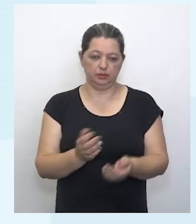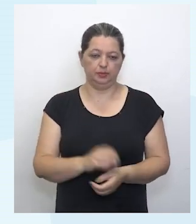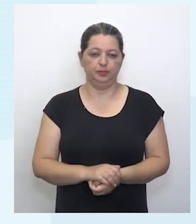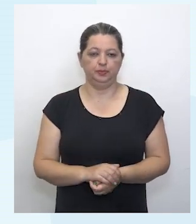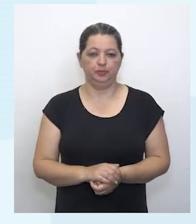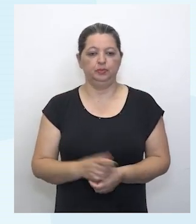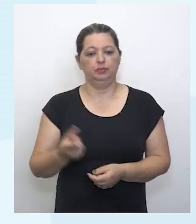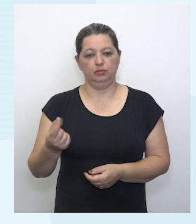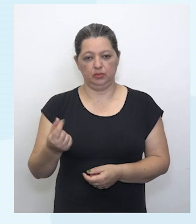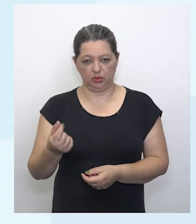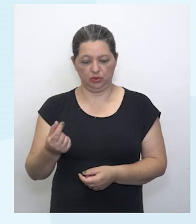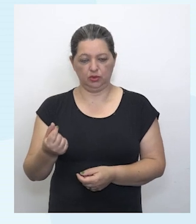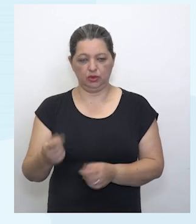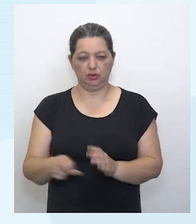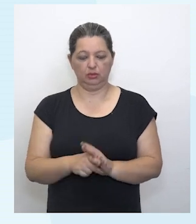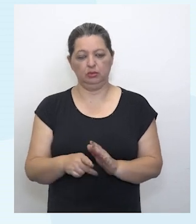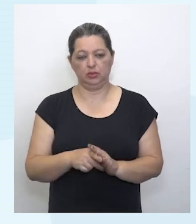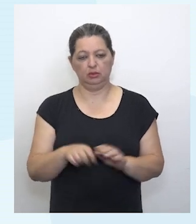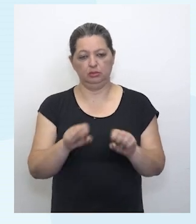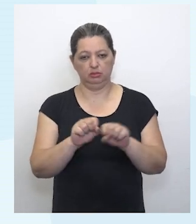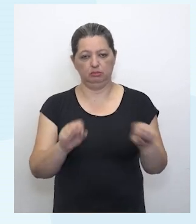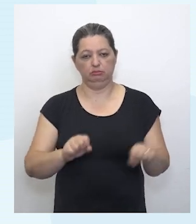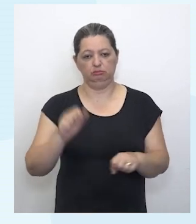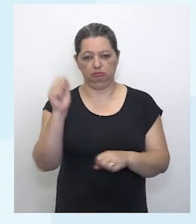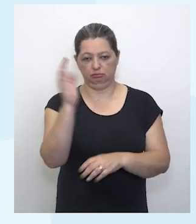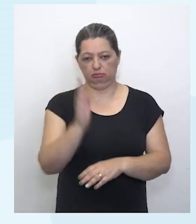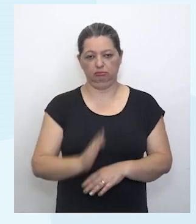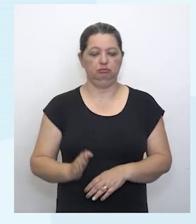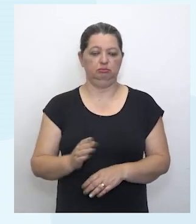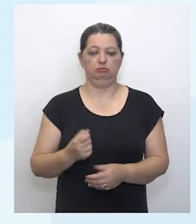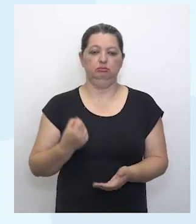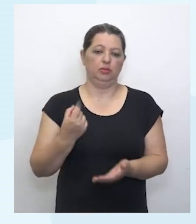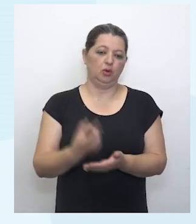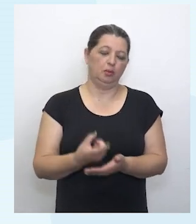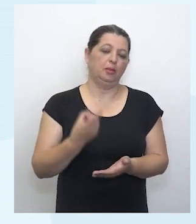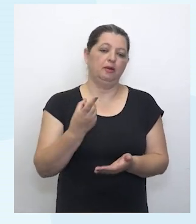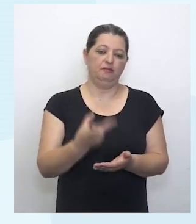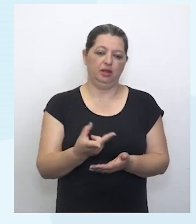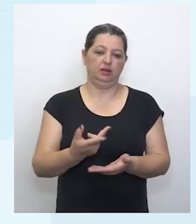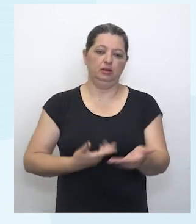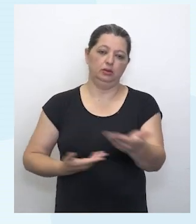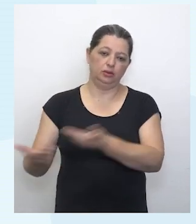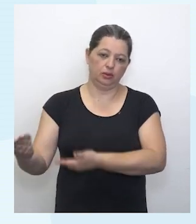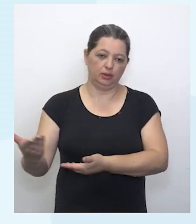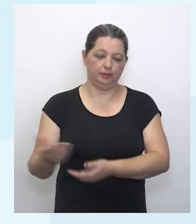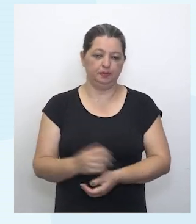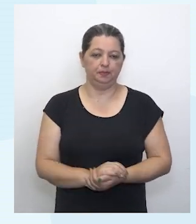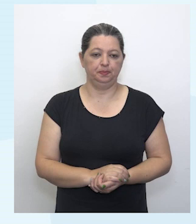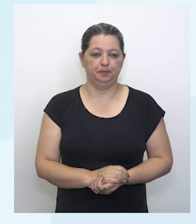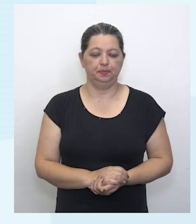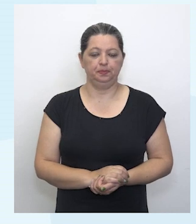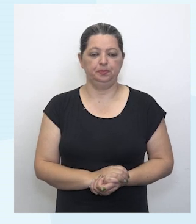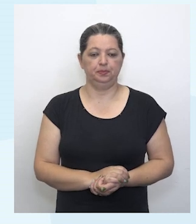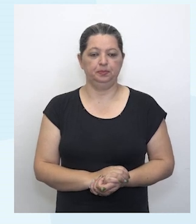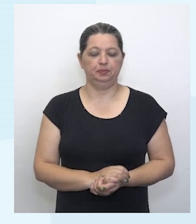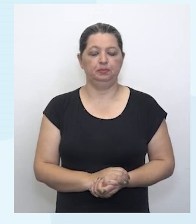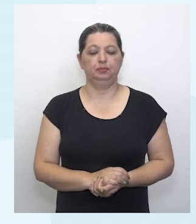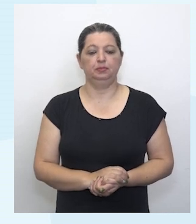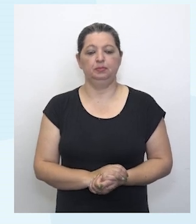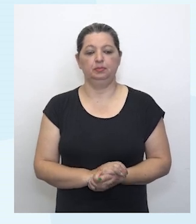valores monetários no sistema brasileiro e em situações de compra, venda e troca. Vamos falar